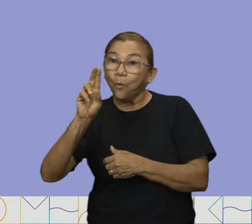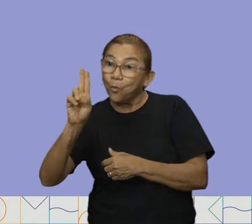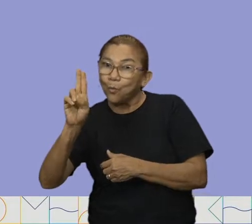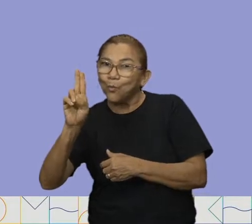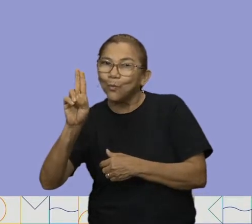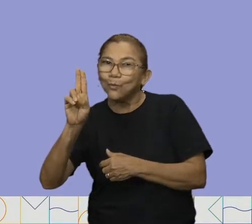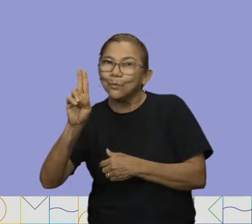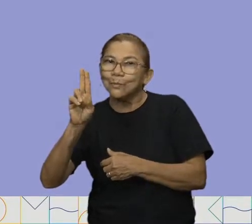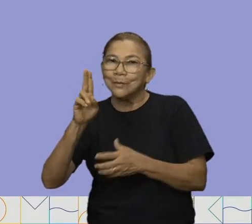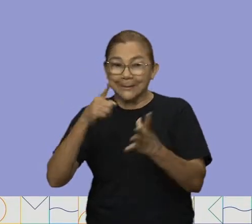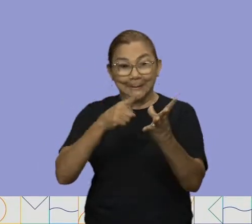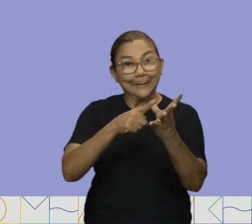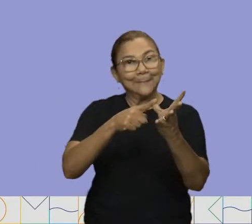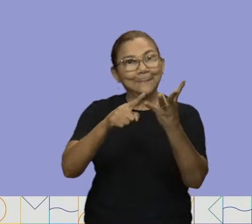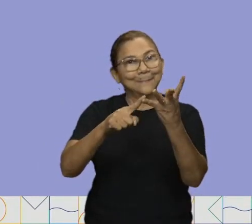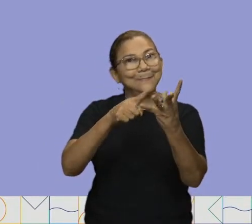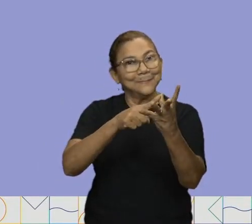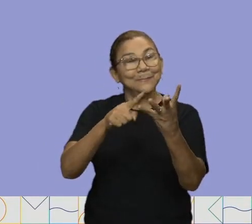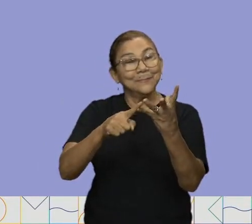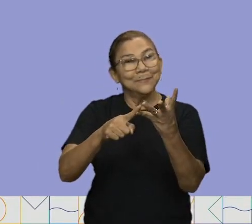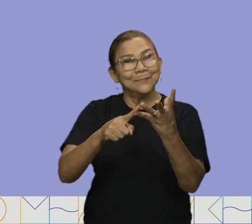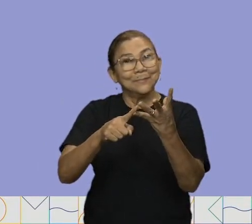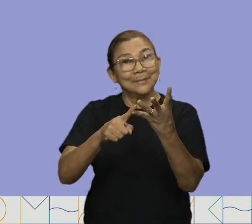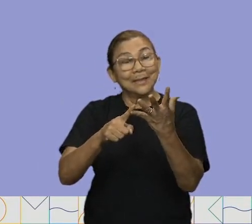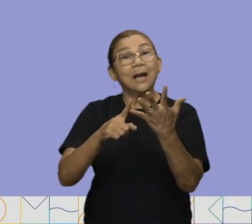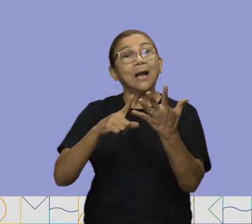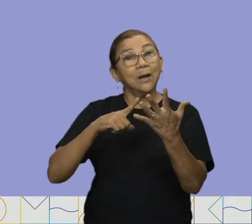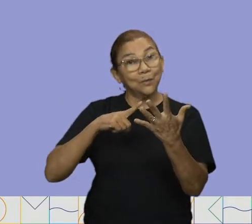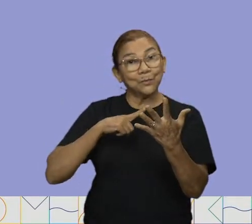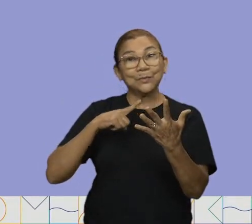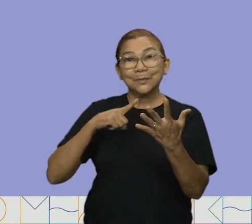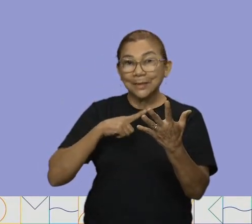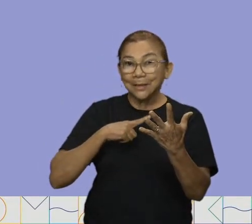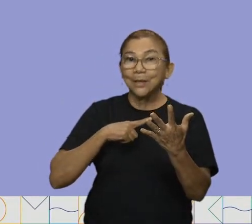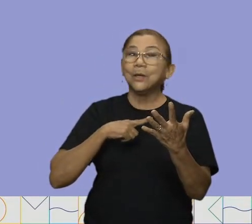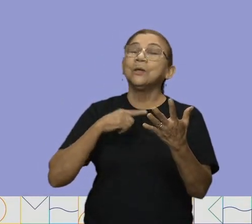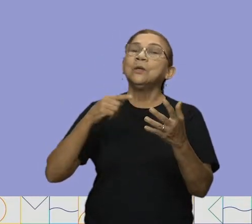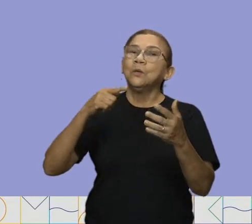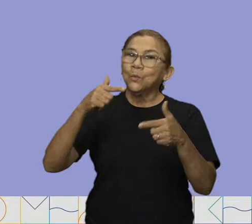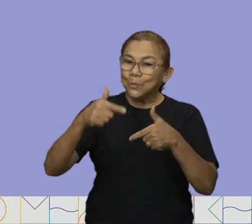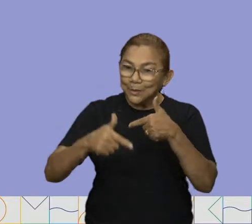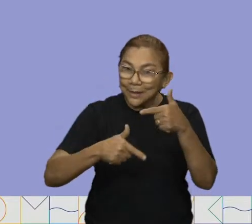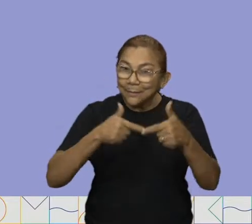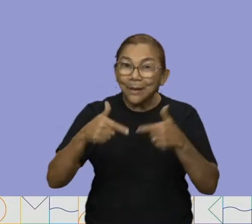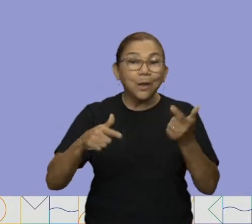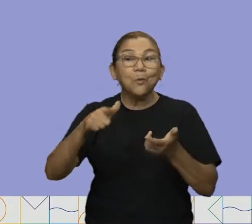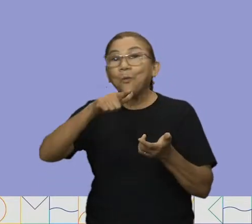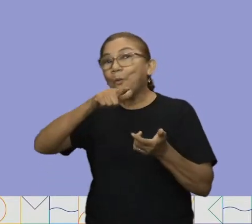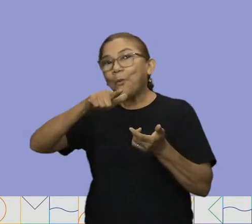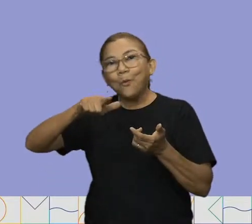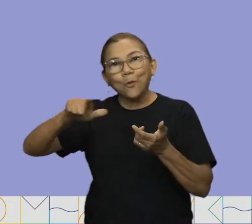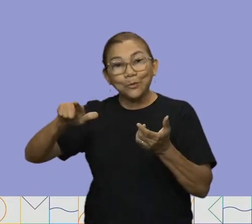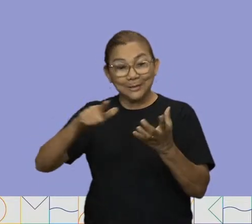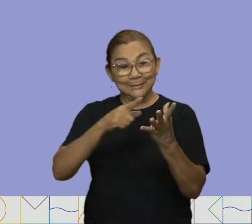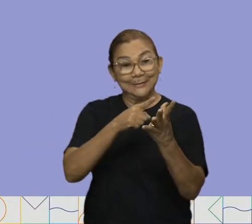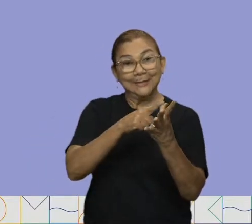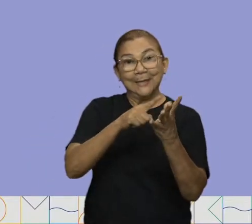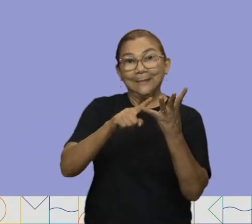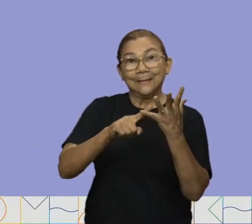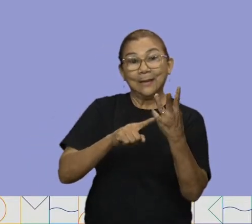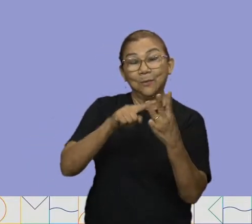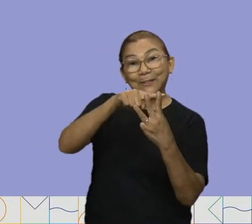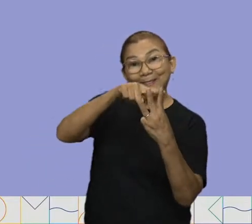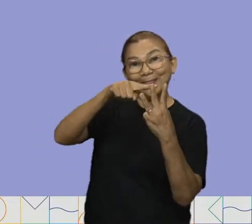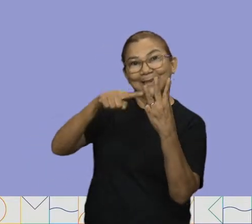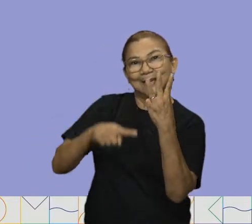O, U, certo? Só que eu tenho uma função também para algumas outras vogais. Essas três